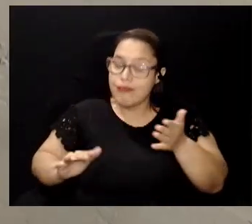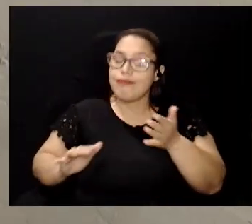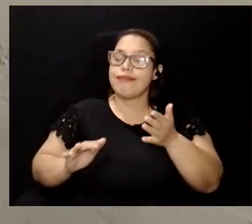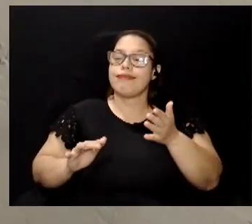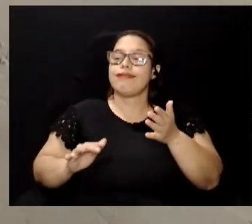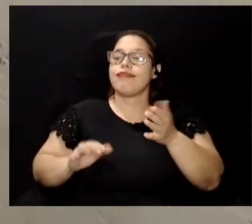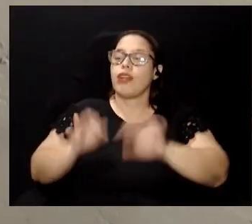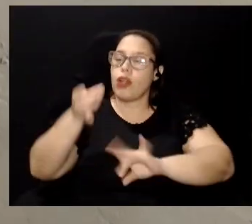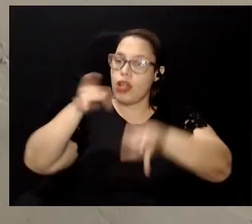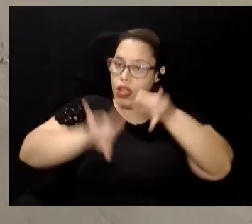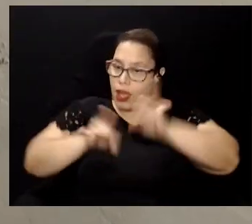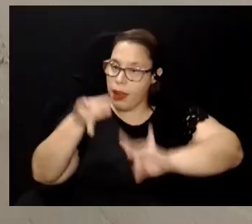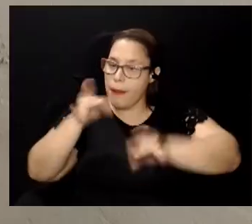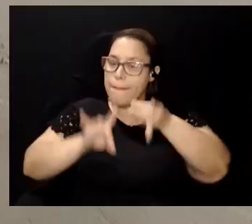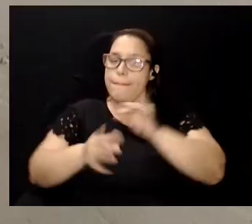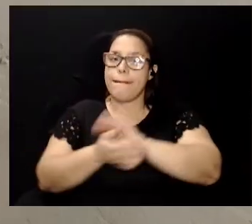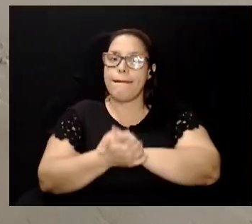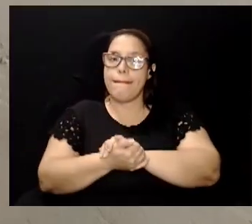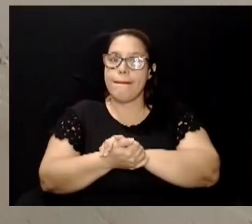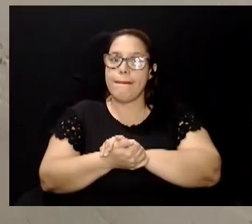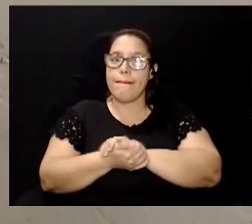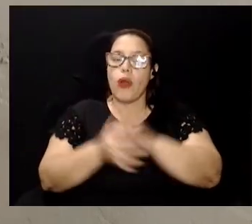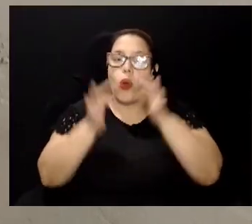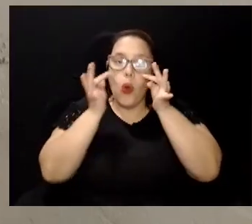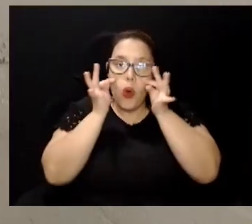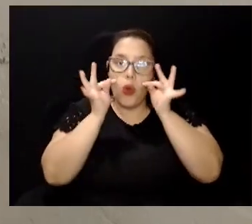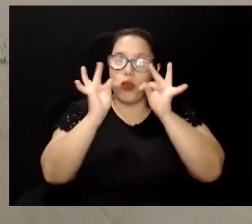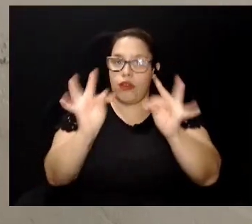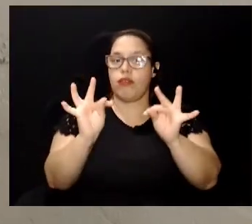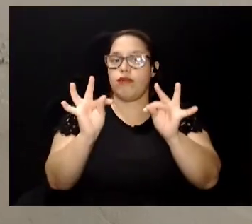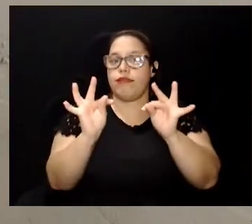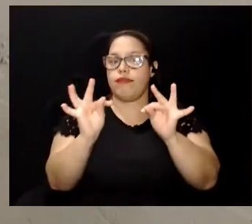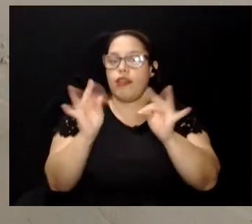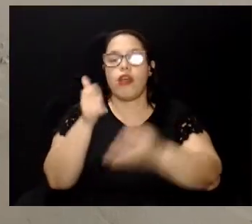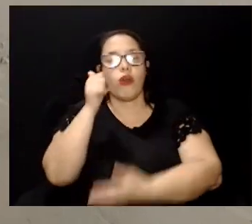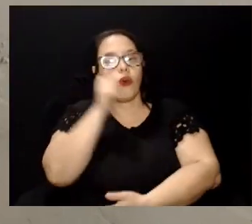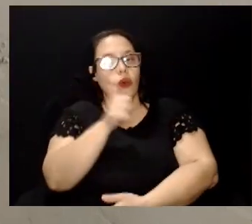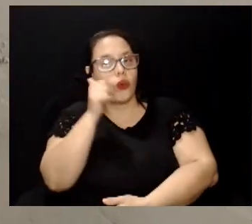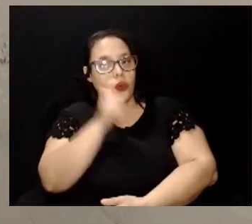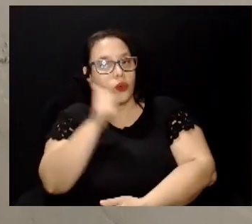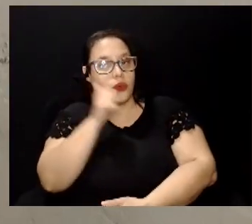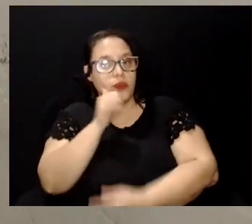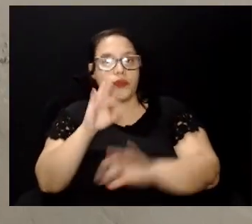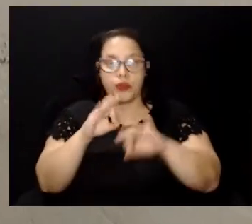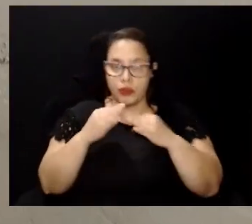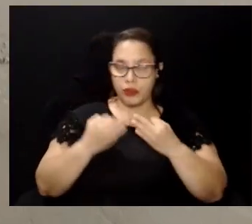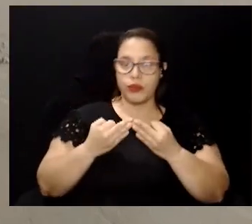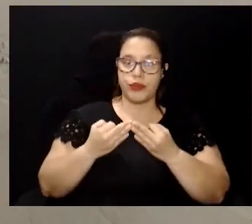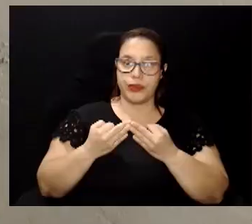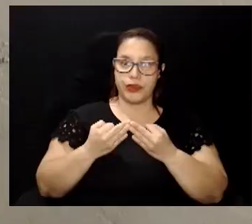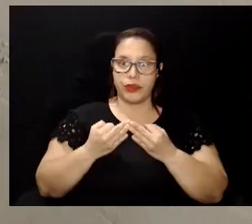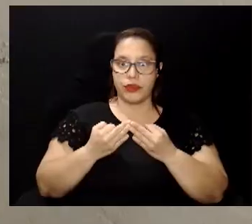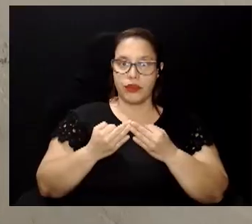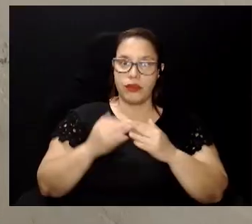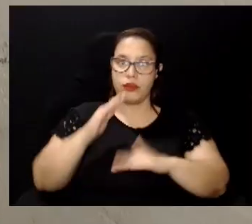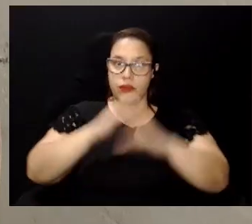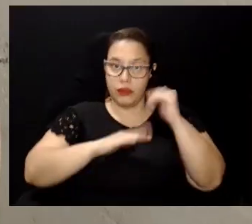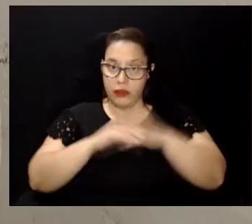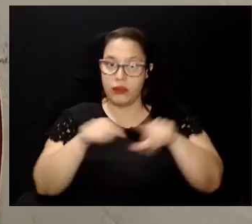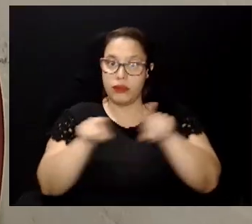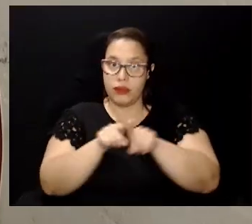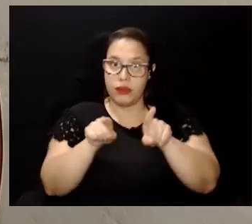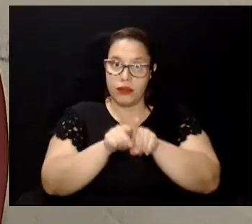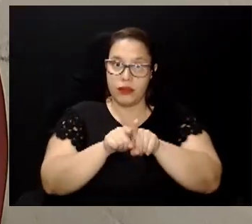das atividades, as oficinas, né, os depoimentos dessas mulheres, das famílias que